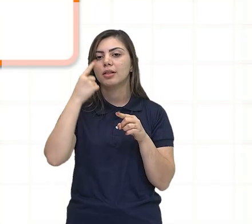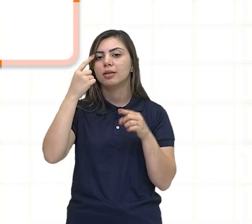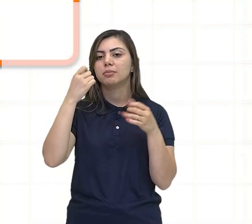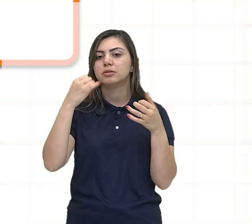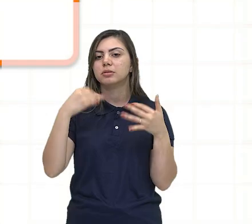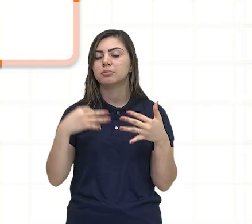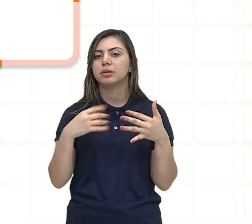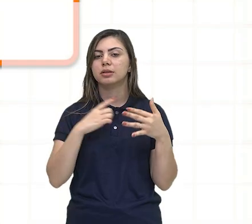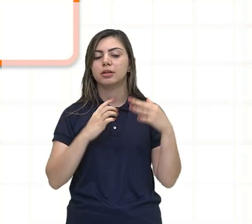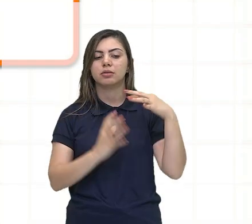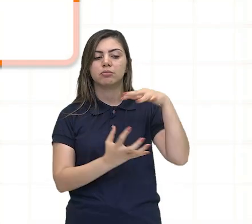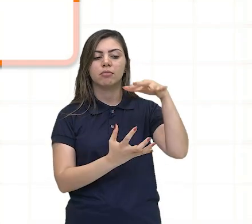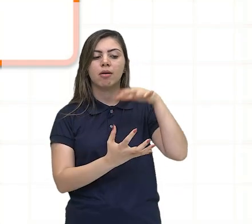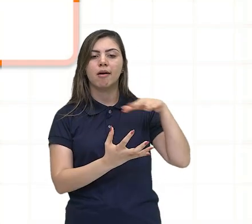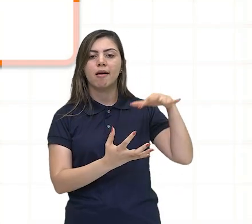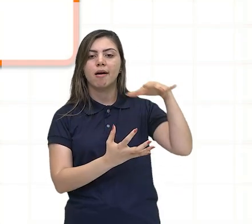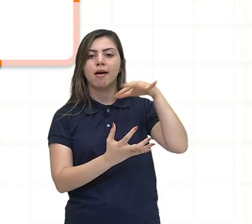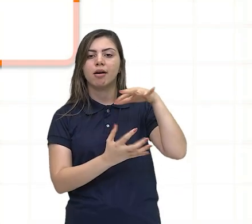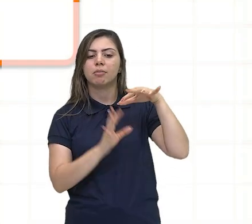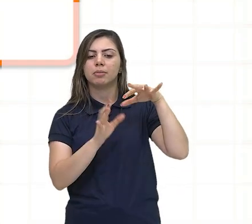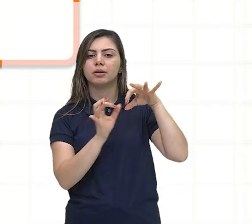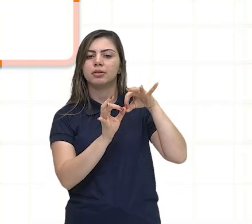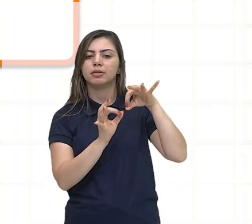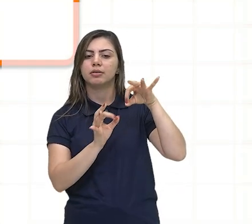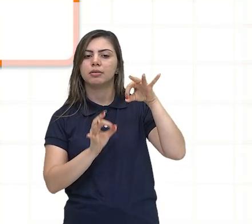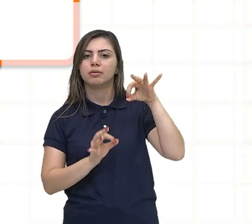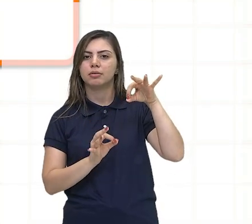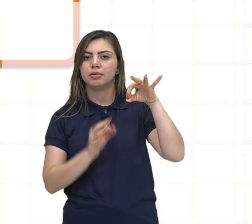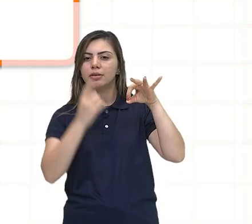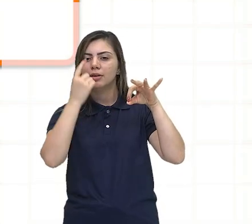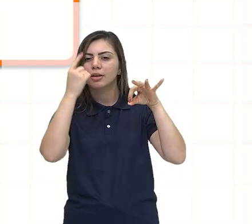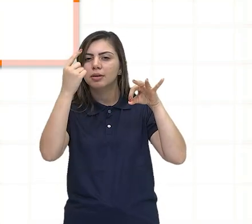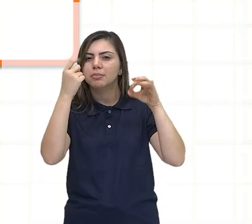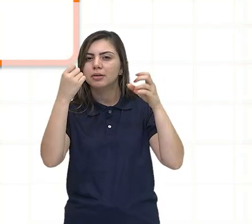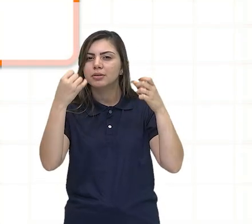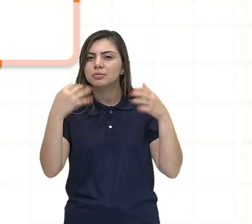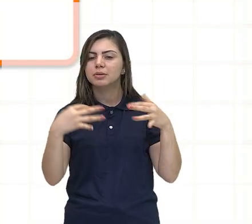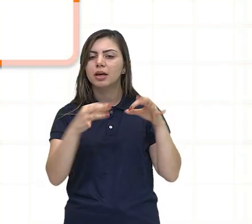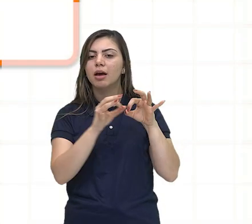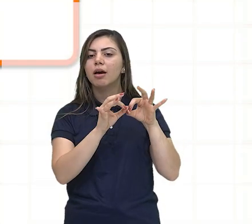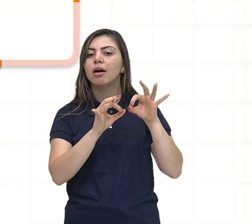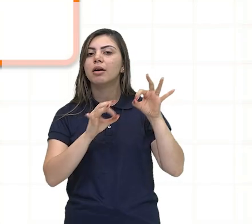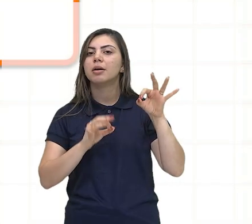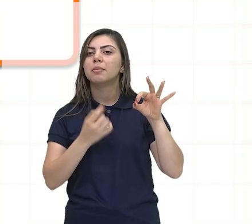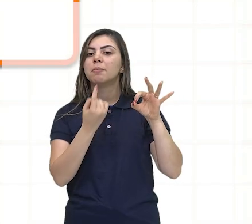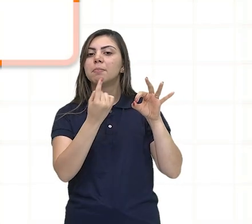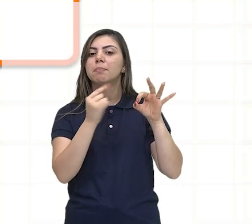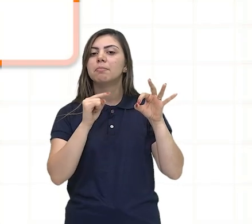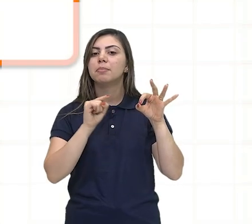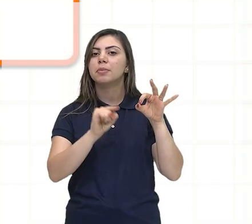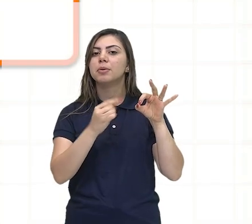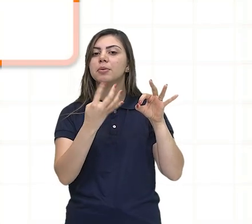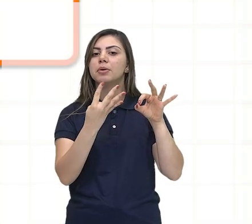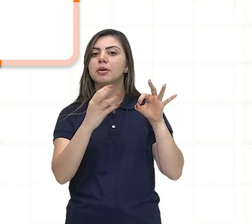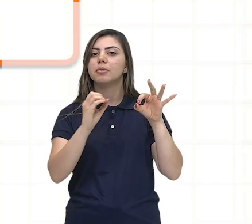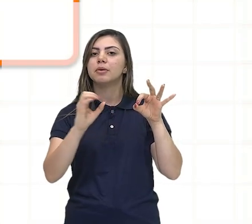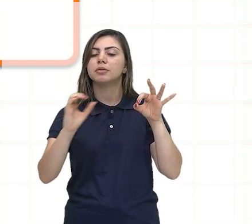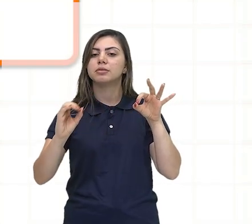polo norte magnético. E a distância entre eles está em torno de